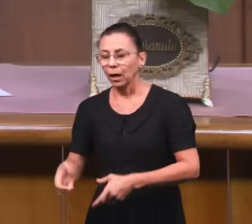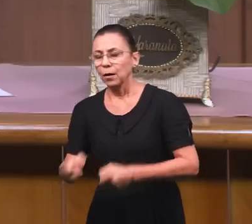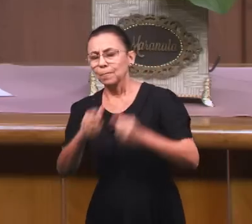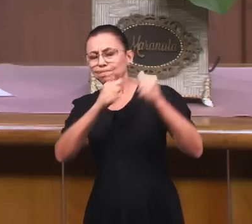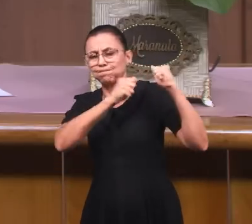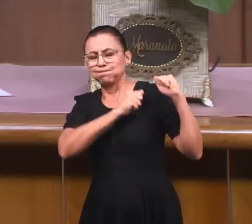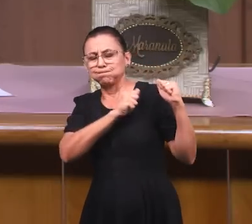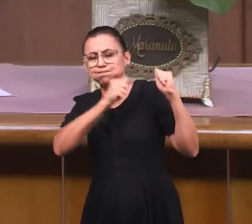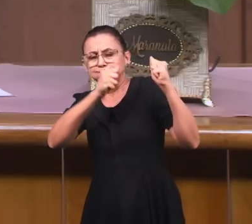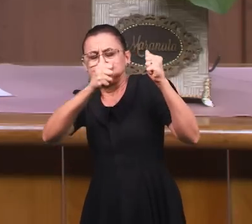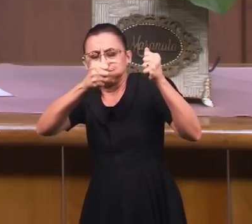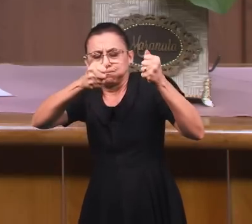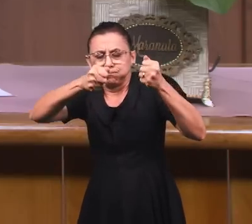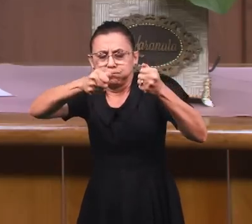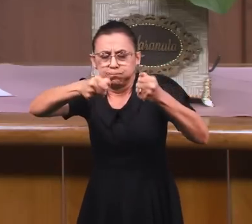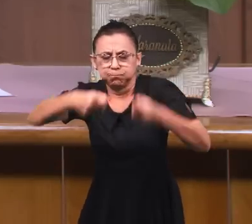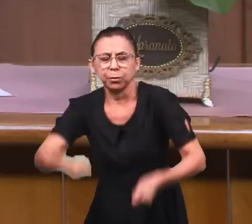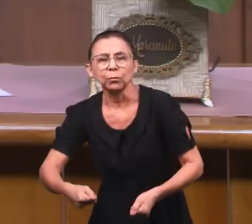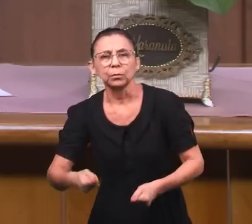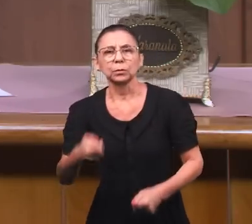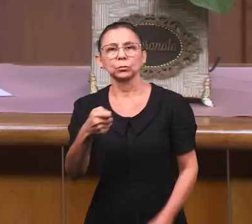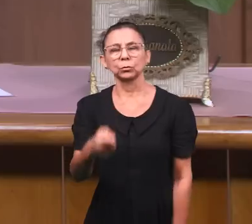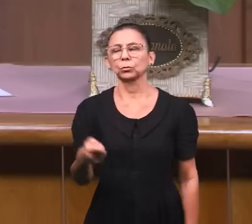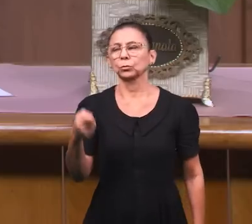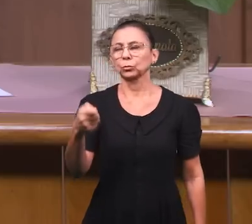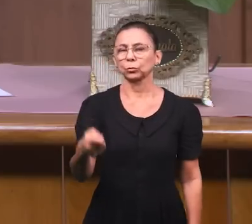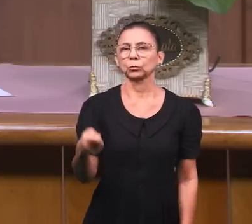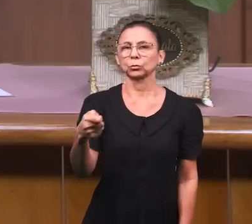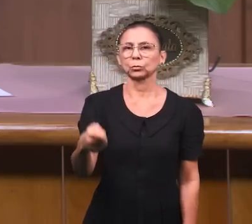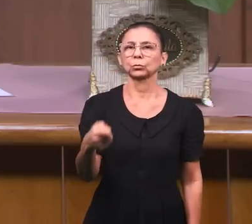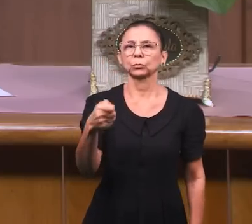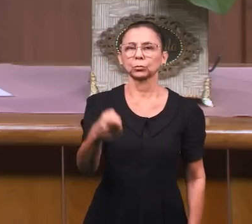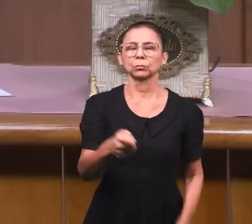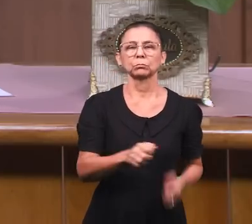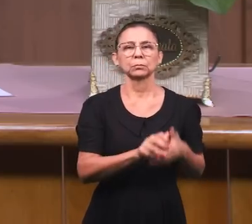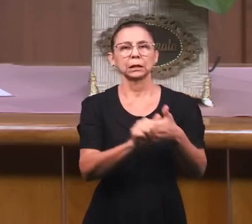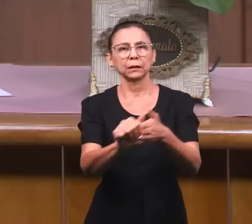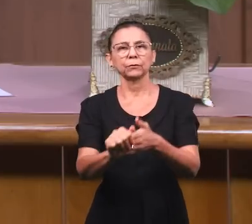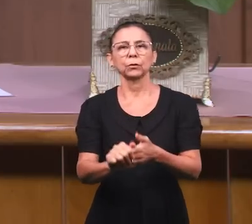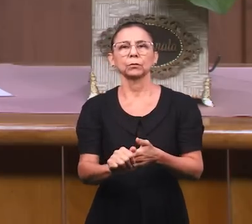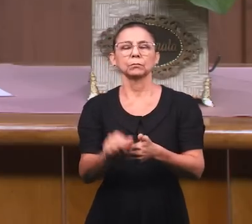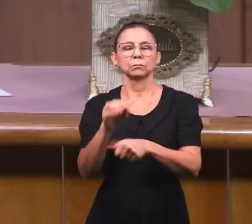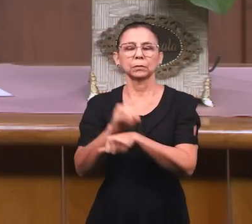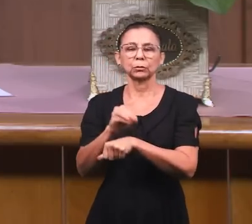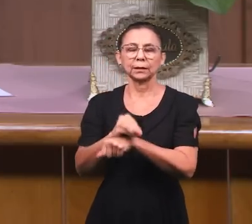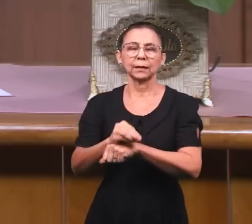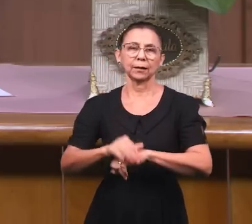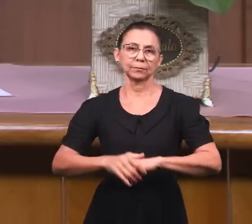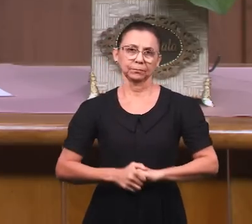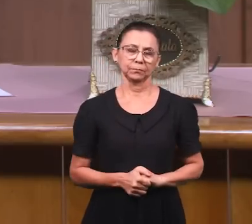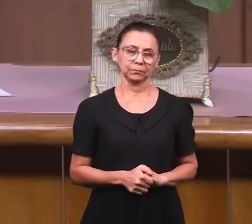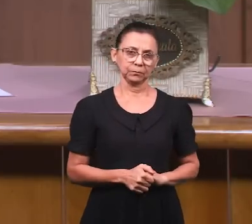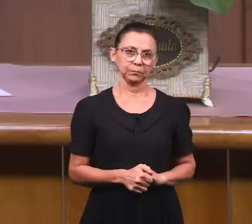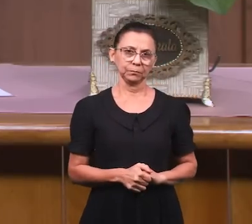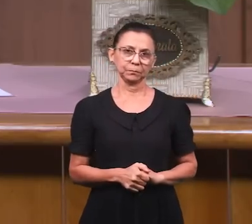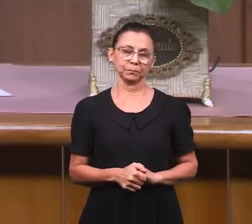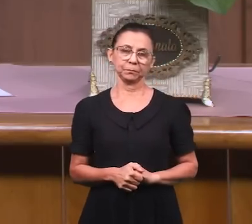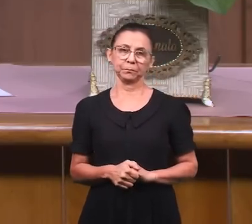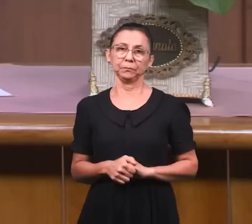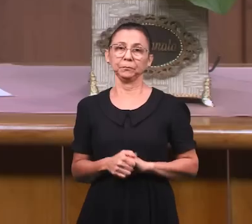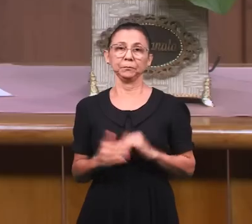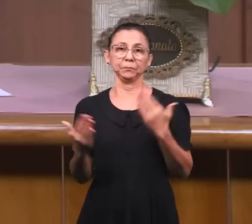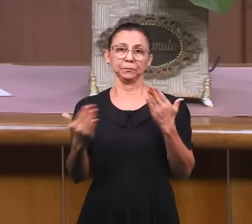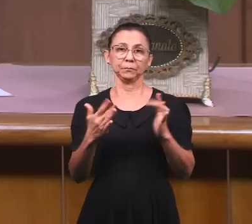ferida. Ele é aquele que cuida de nós, porque Ele pagou um preço alto para morrer por nós, para entregar a sua vida